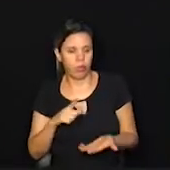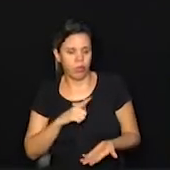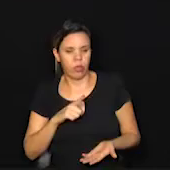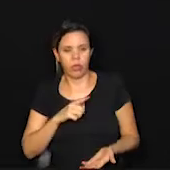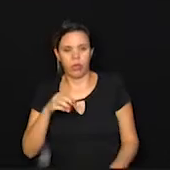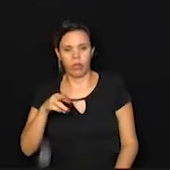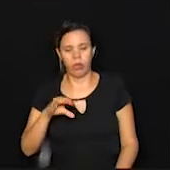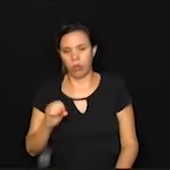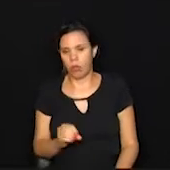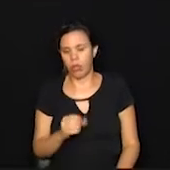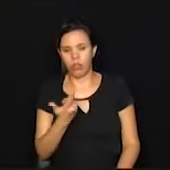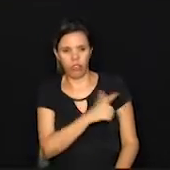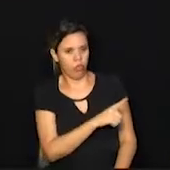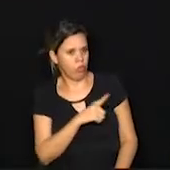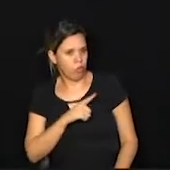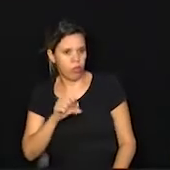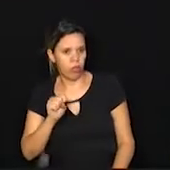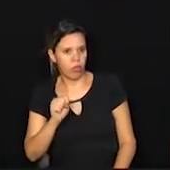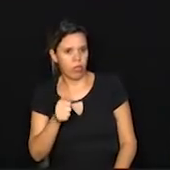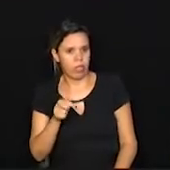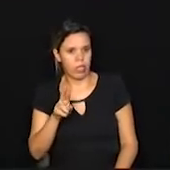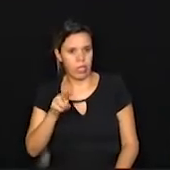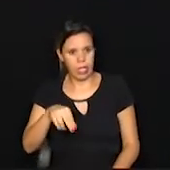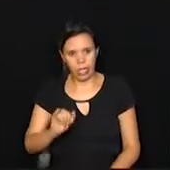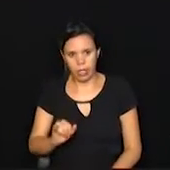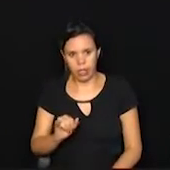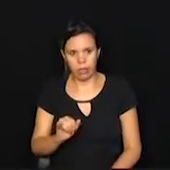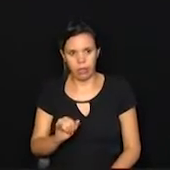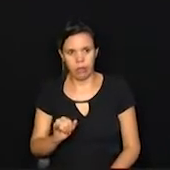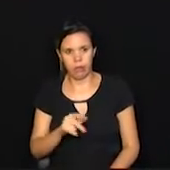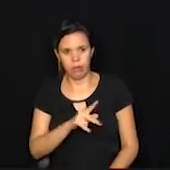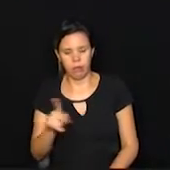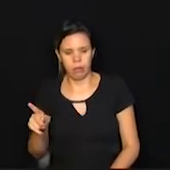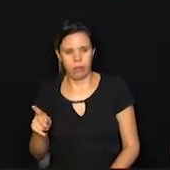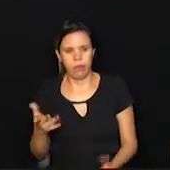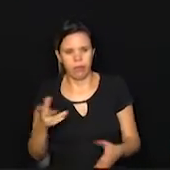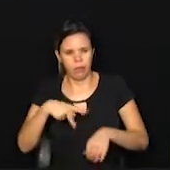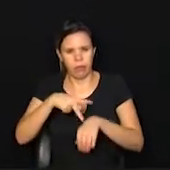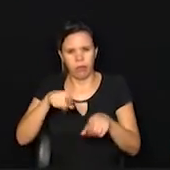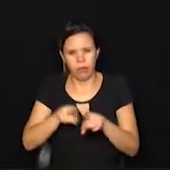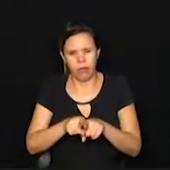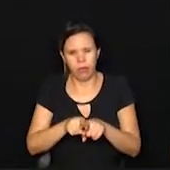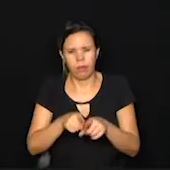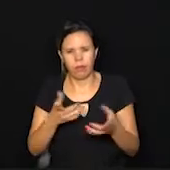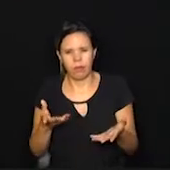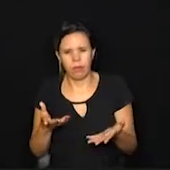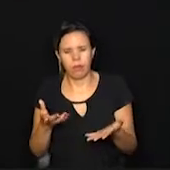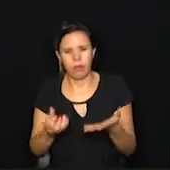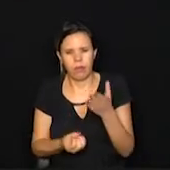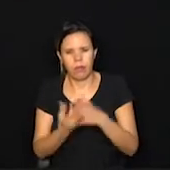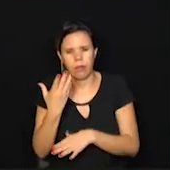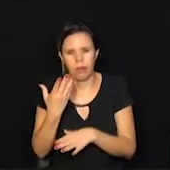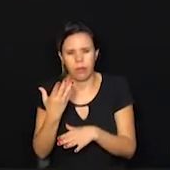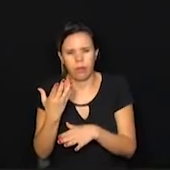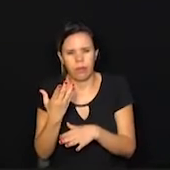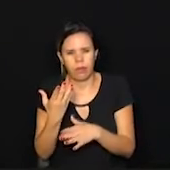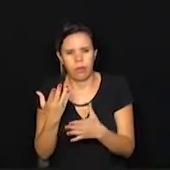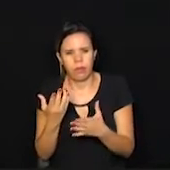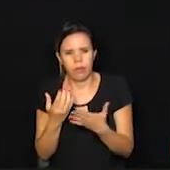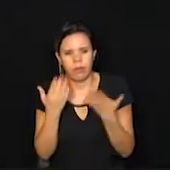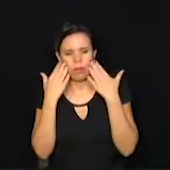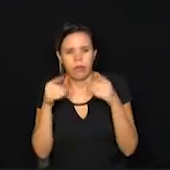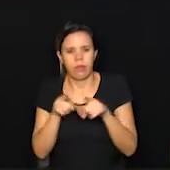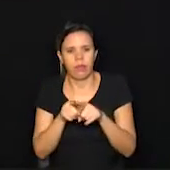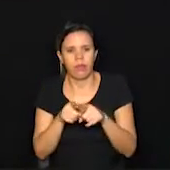tinha o José Sarney presidente do país né Tem muita teoria conspiratória sobre o que aconteceu com Tancredo mas